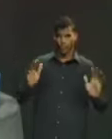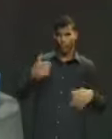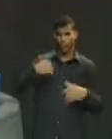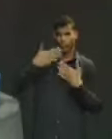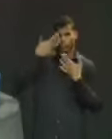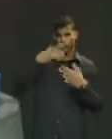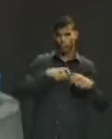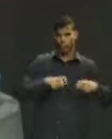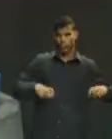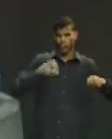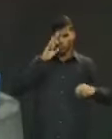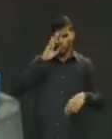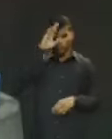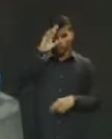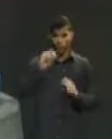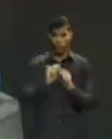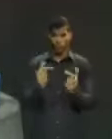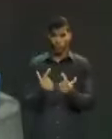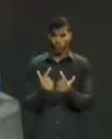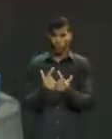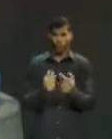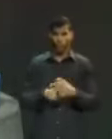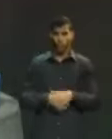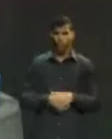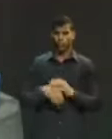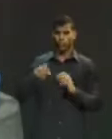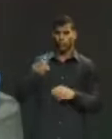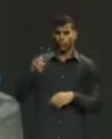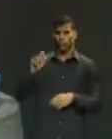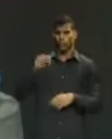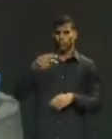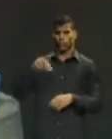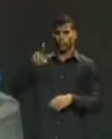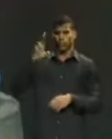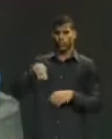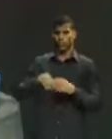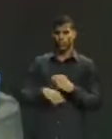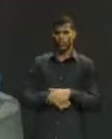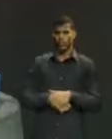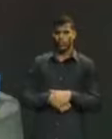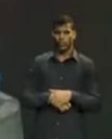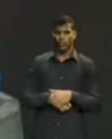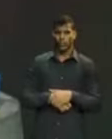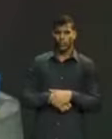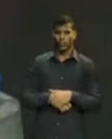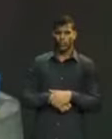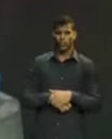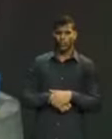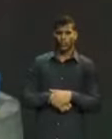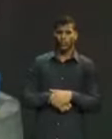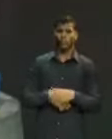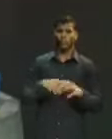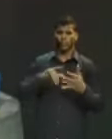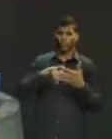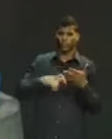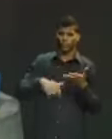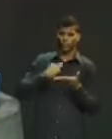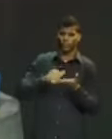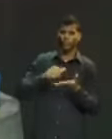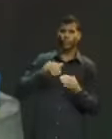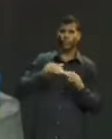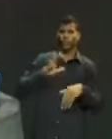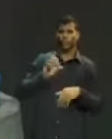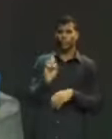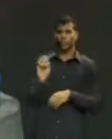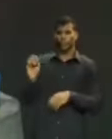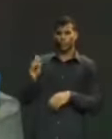diretora da Assembleia atual, na pessoa do deputado Evandro. Estamos lançando mais relatórios semestrais,